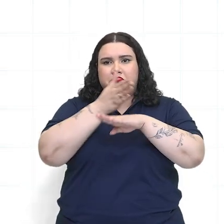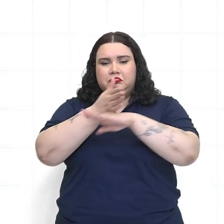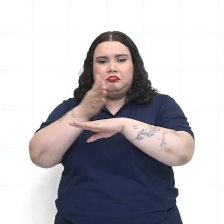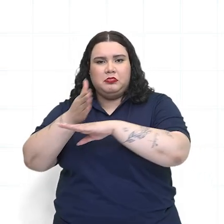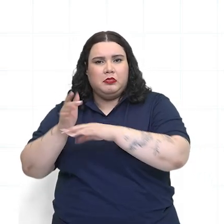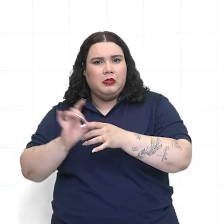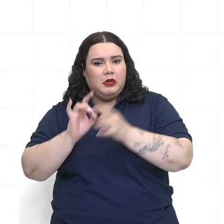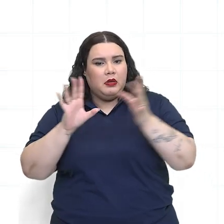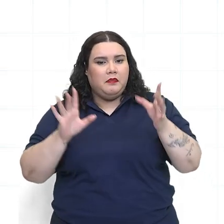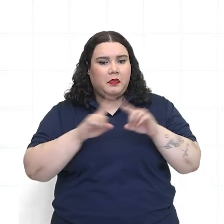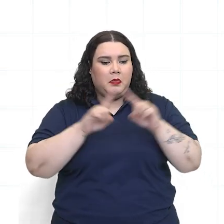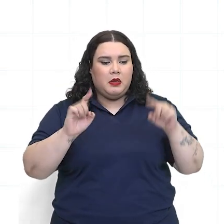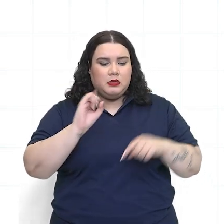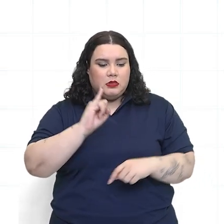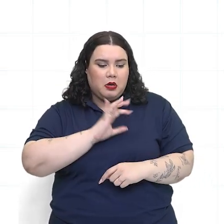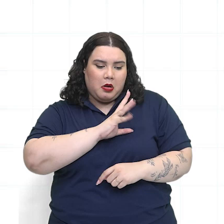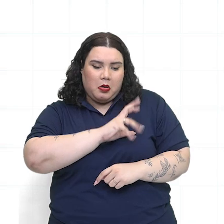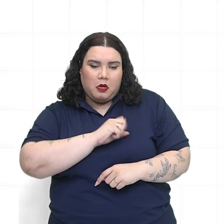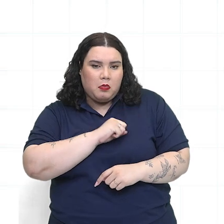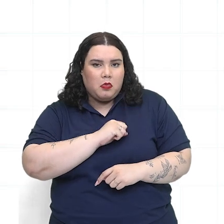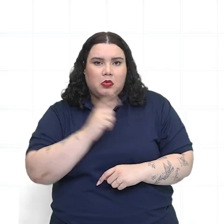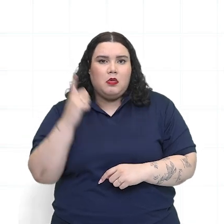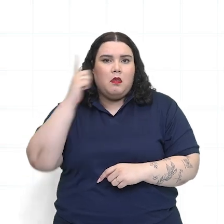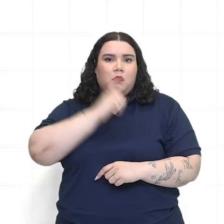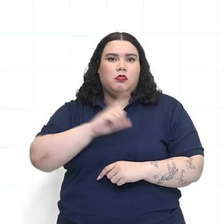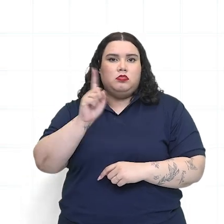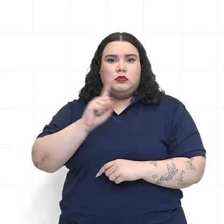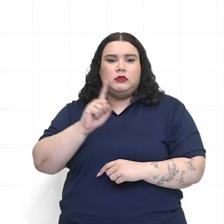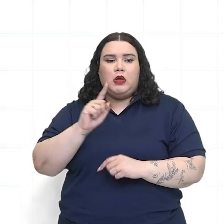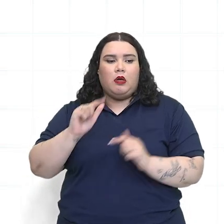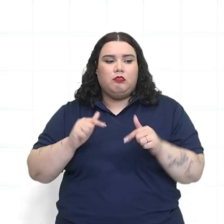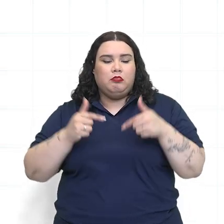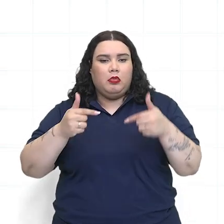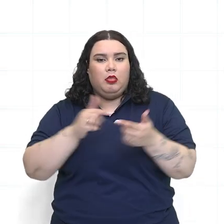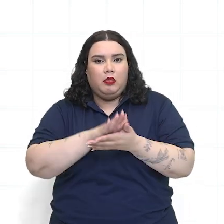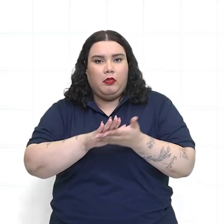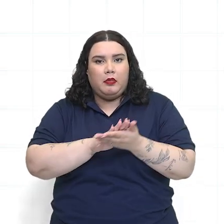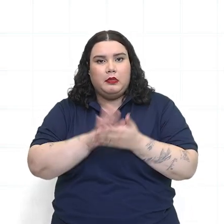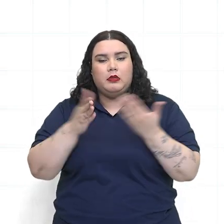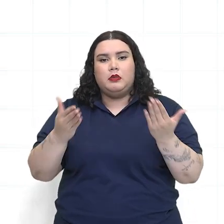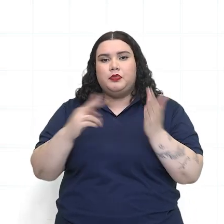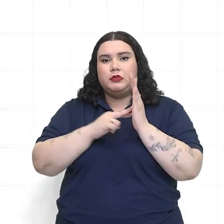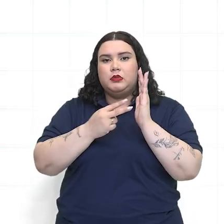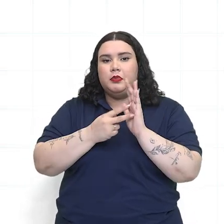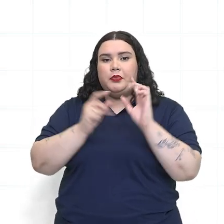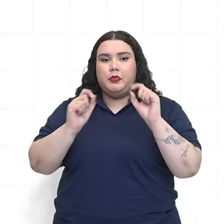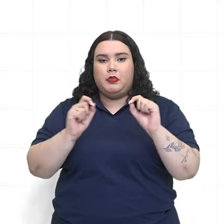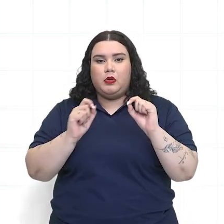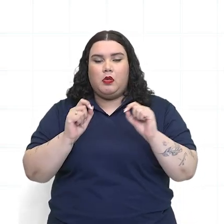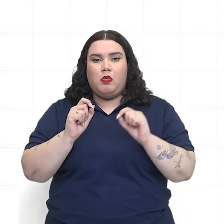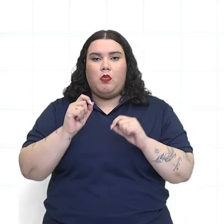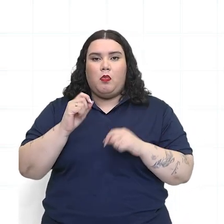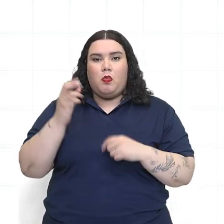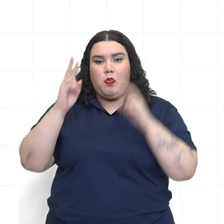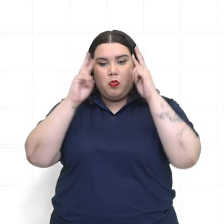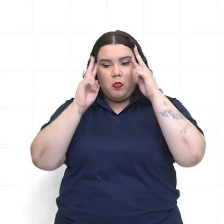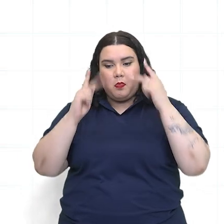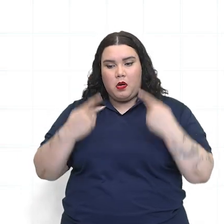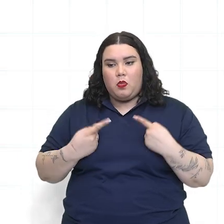nada seria. Ou seja, o amor é fundamental aí para que os seres humanos